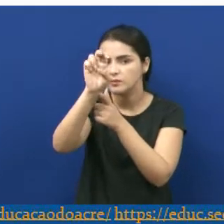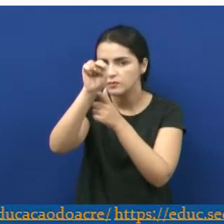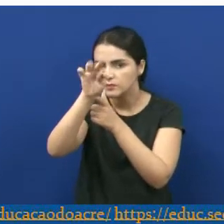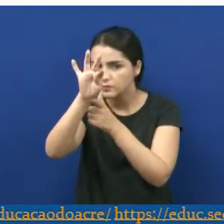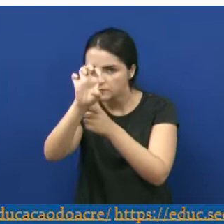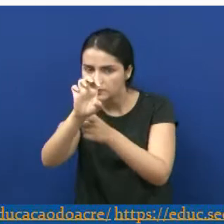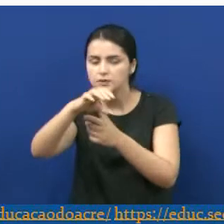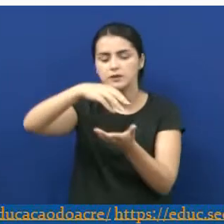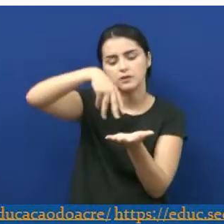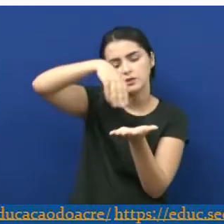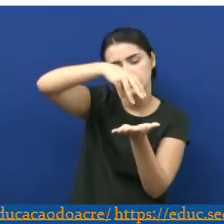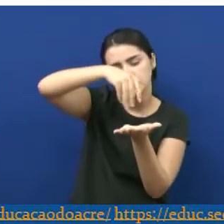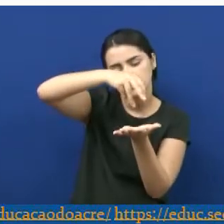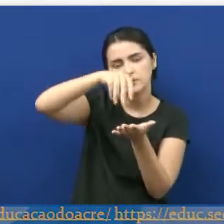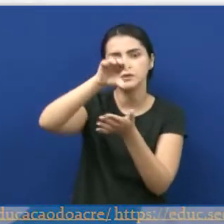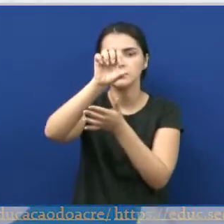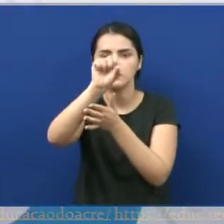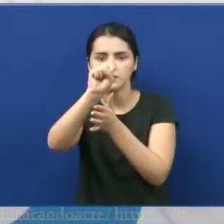chamar de soluto.